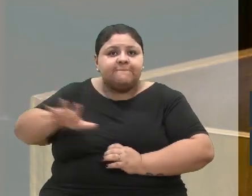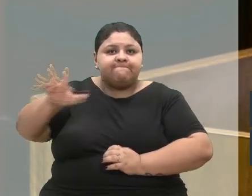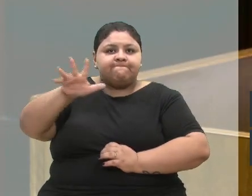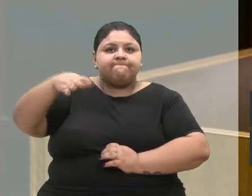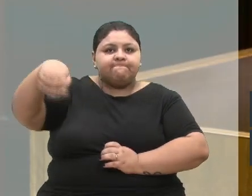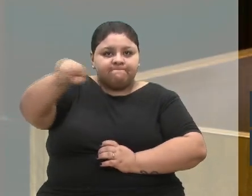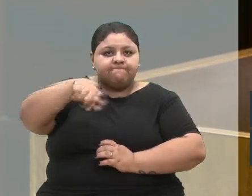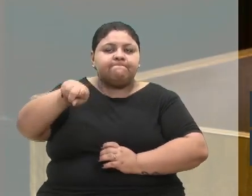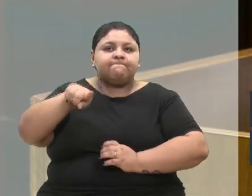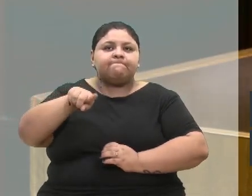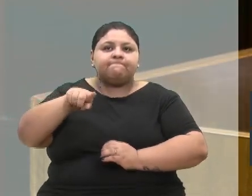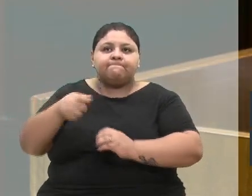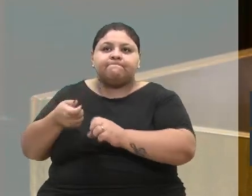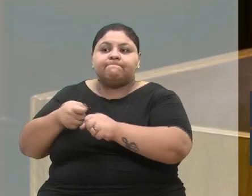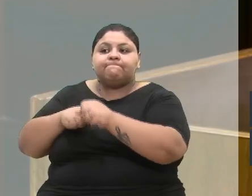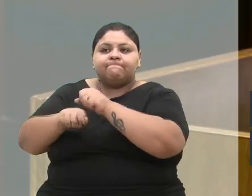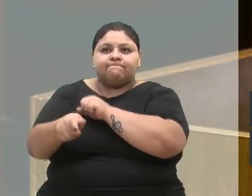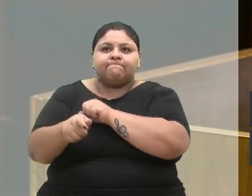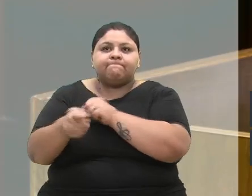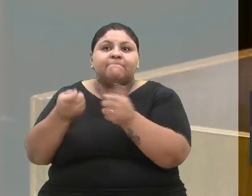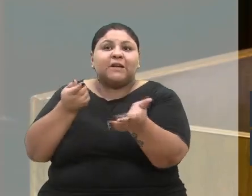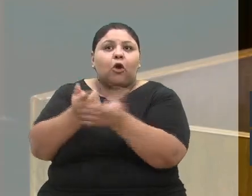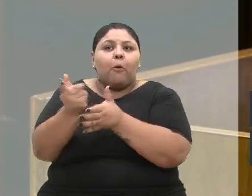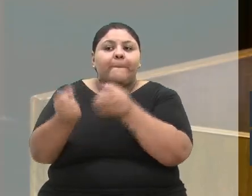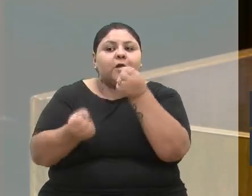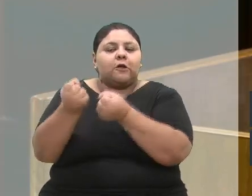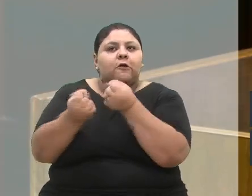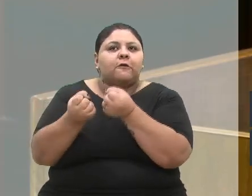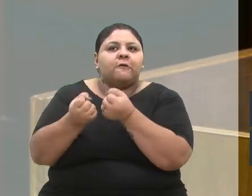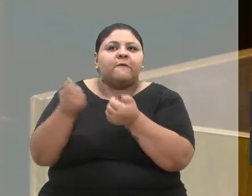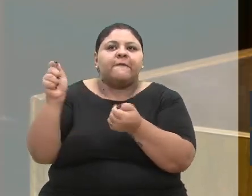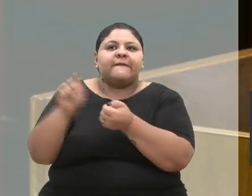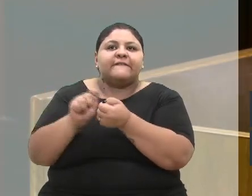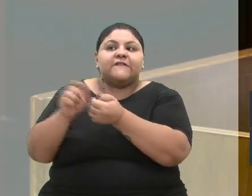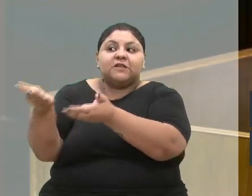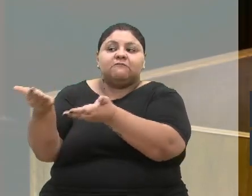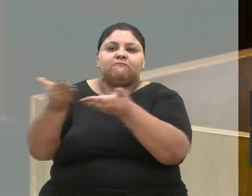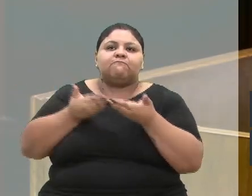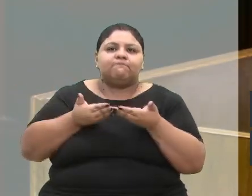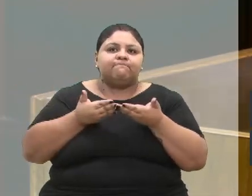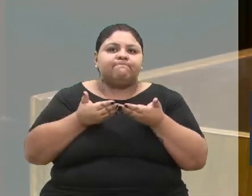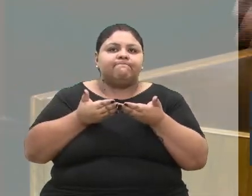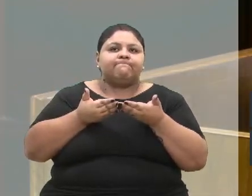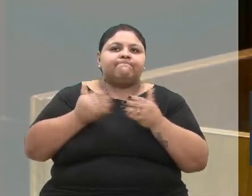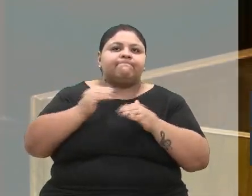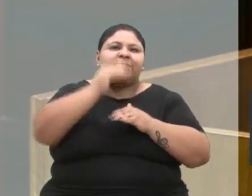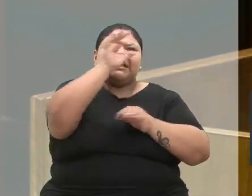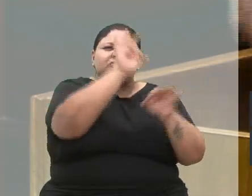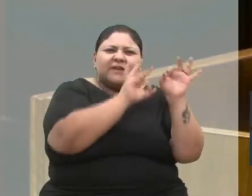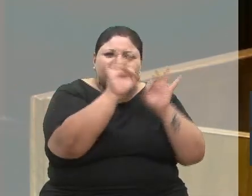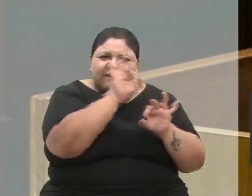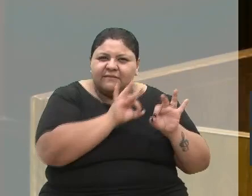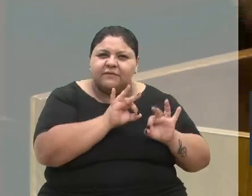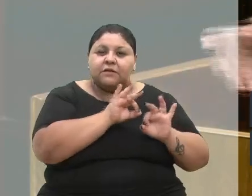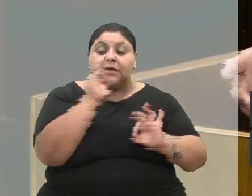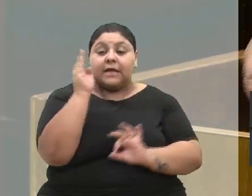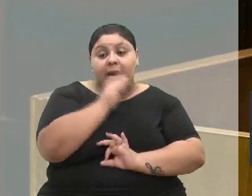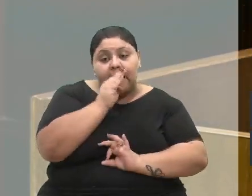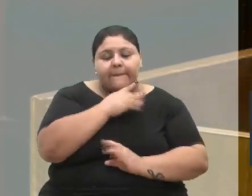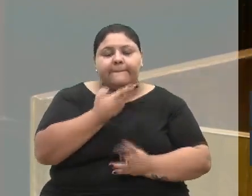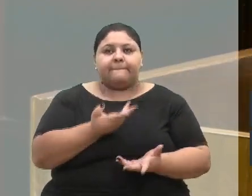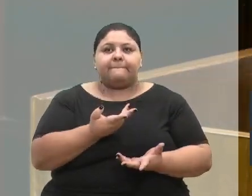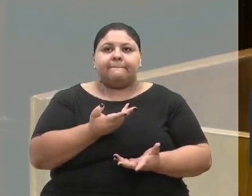estamos também investindo nessa compra desse veículo, que vai fazer com que o atendimento seja mais personalizado, mais rápido,